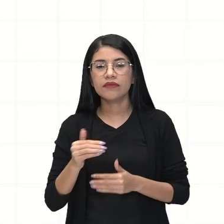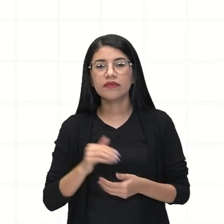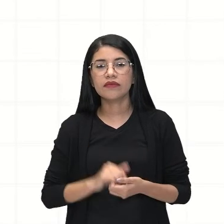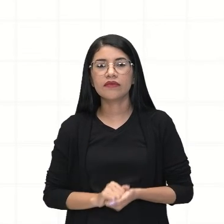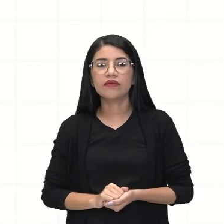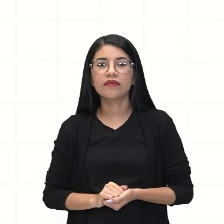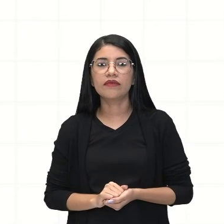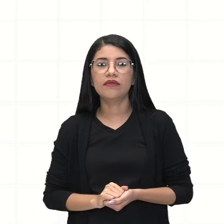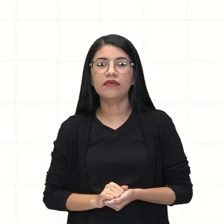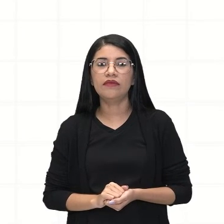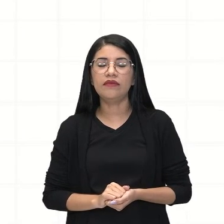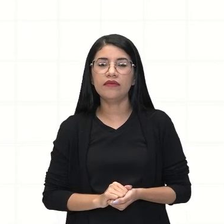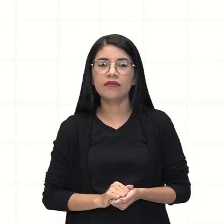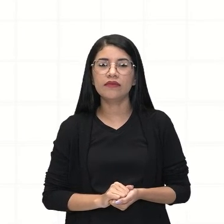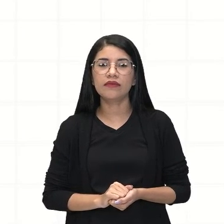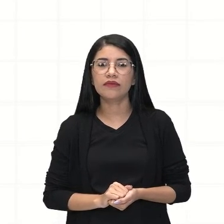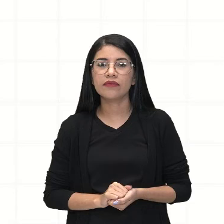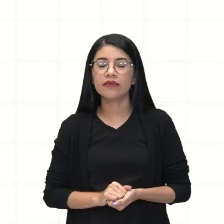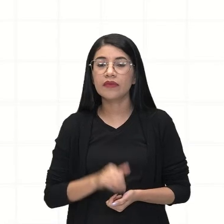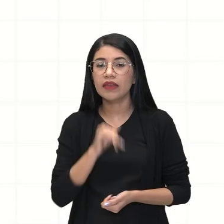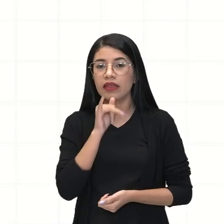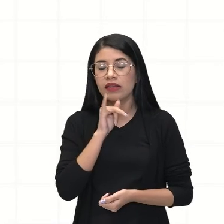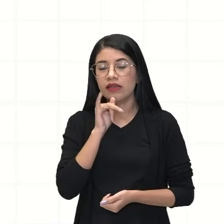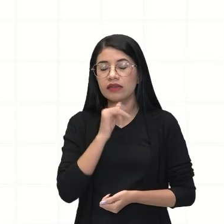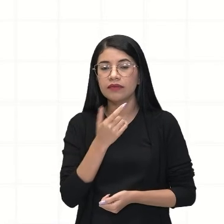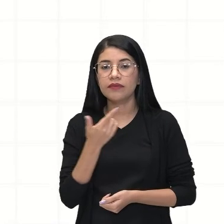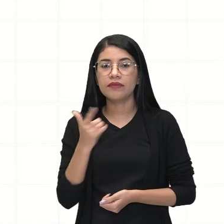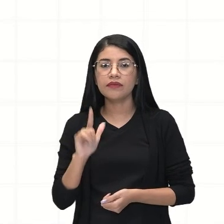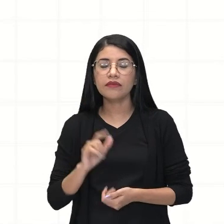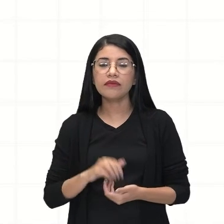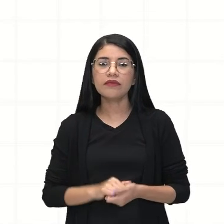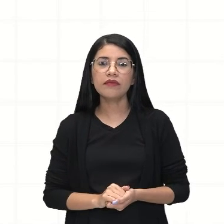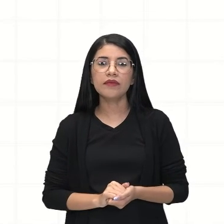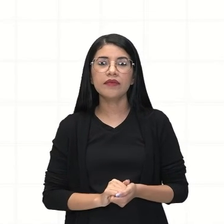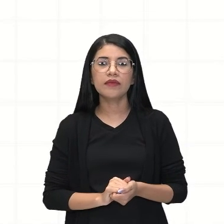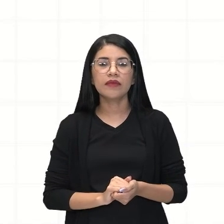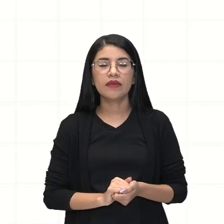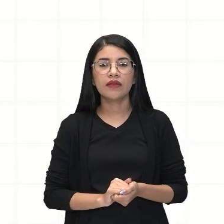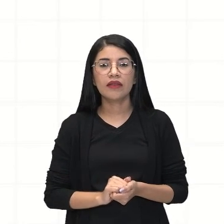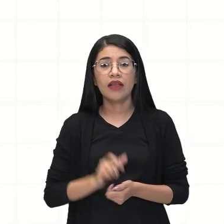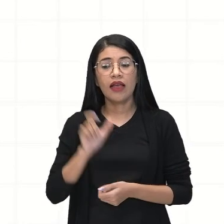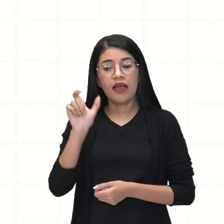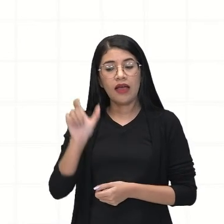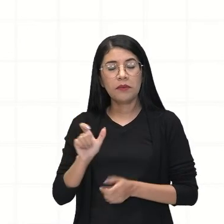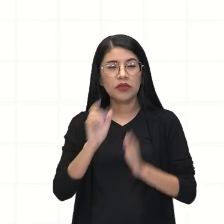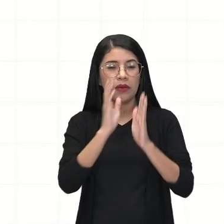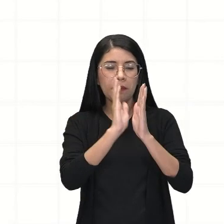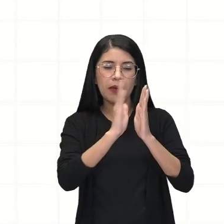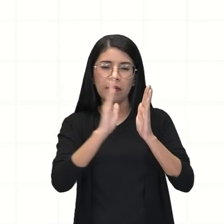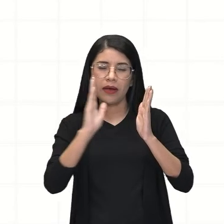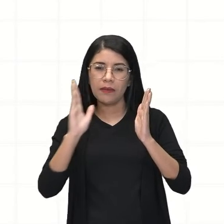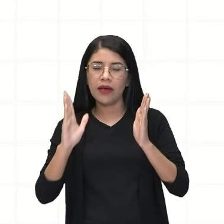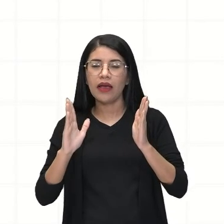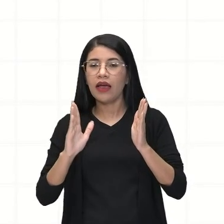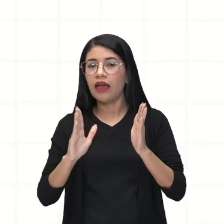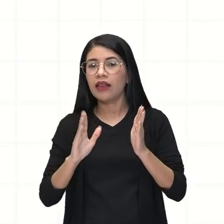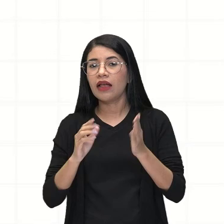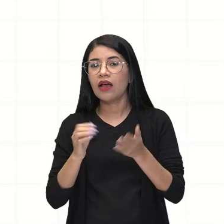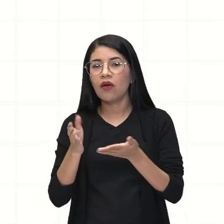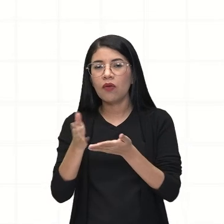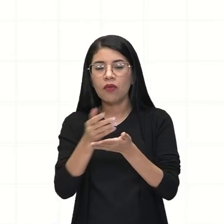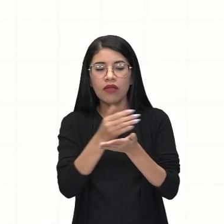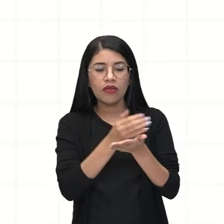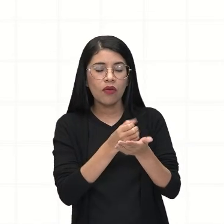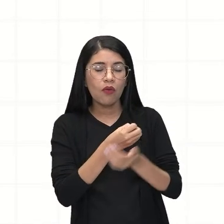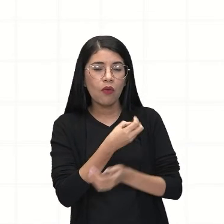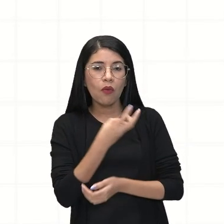nós temos outro exemplo, né? A bibliotecária de uma escola fez um levantamento sobre o número de